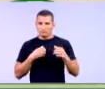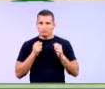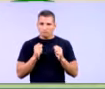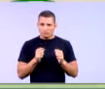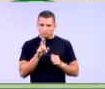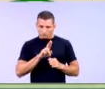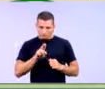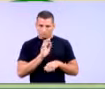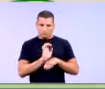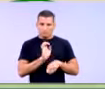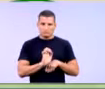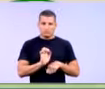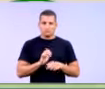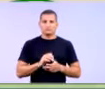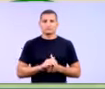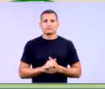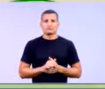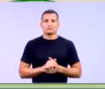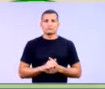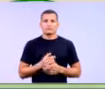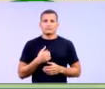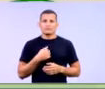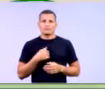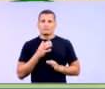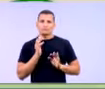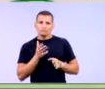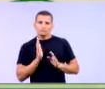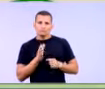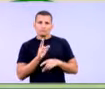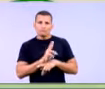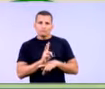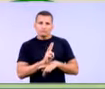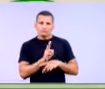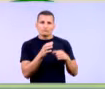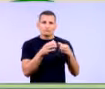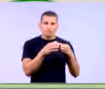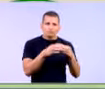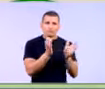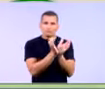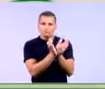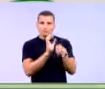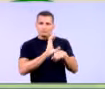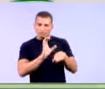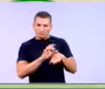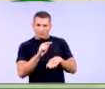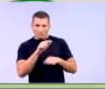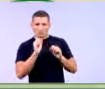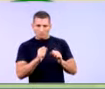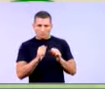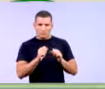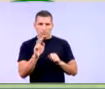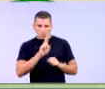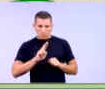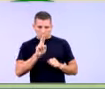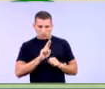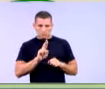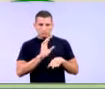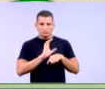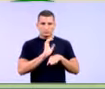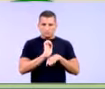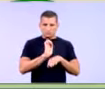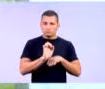como estágio? Eu fui monitor de uma turma, de um curso, ele é validado como estágio? Aí vocês têm que olhar